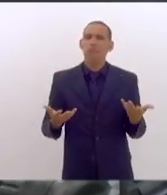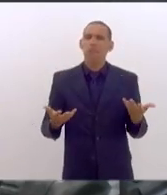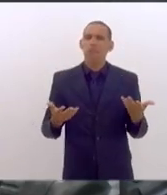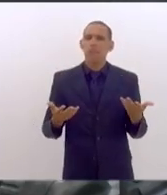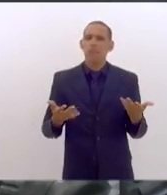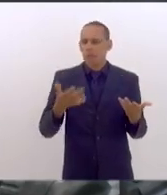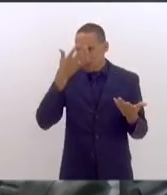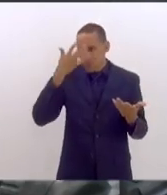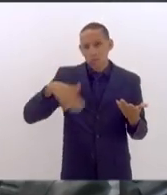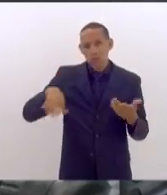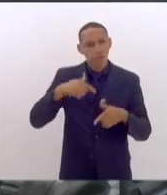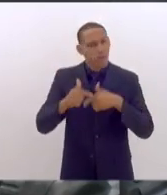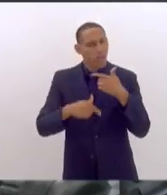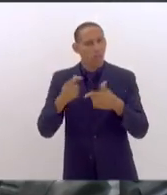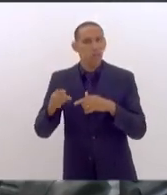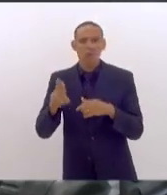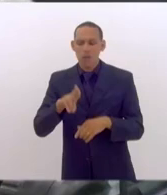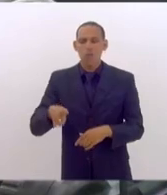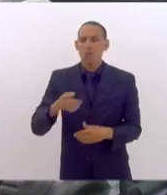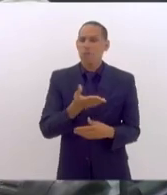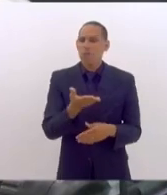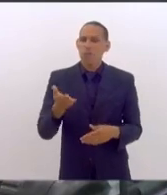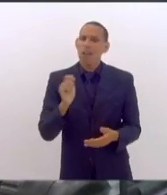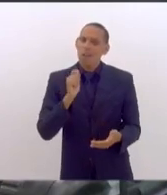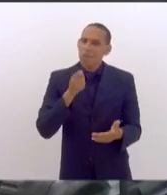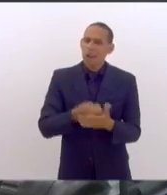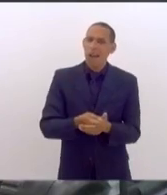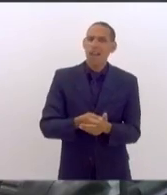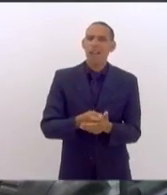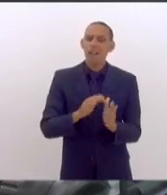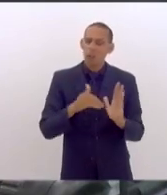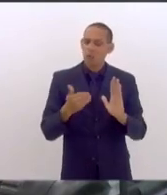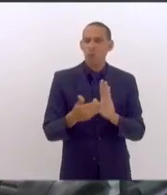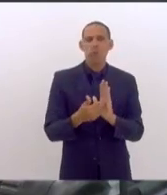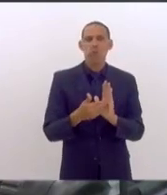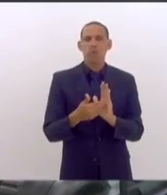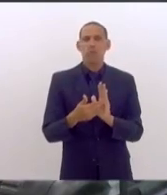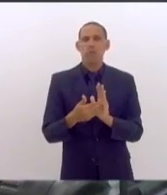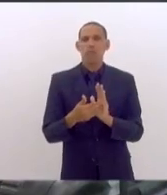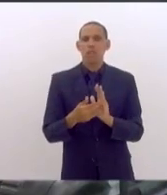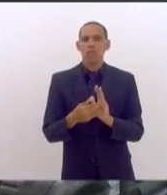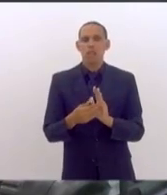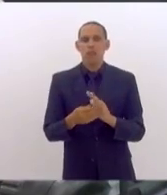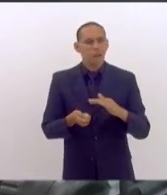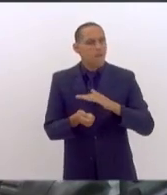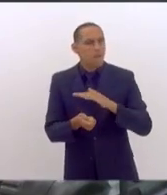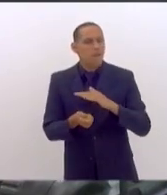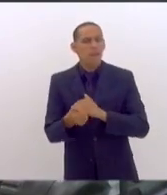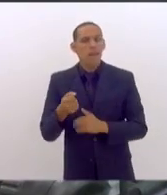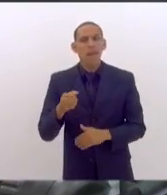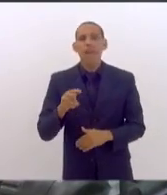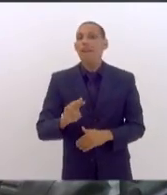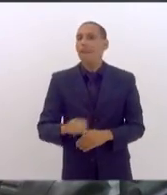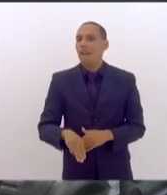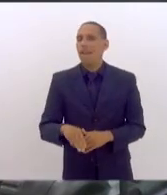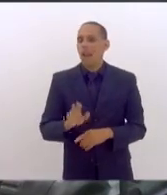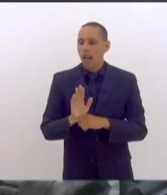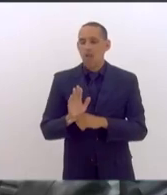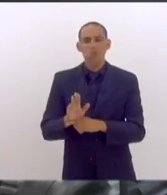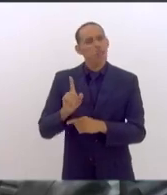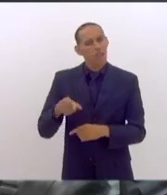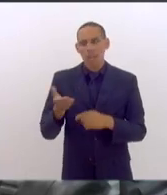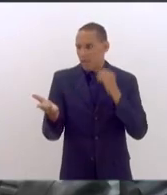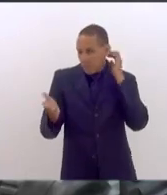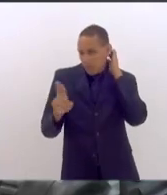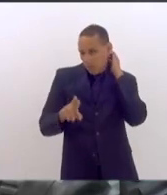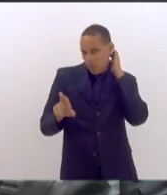que usa sistema e os passageiros que paga a tarifa cheia que que sustentem esse sistema é o passageiro E